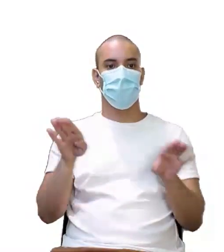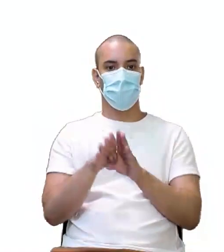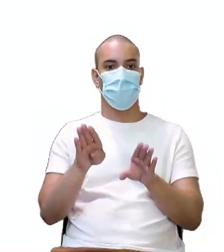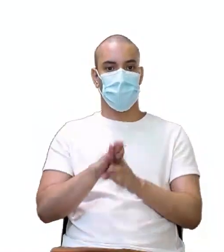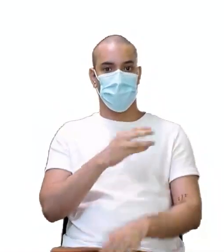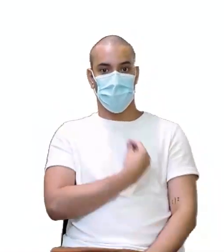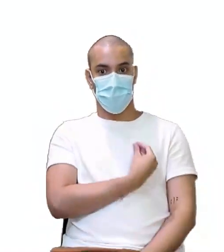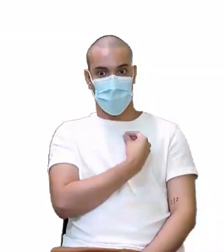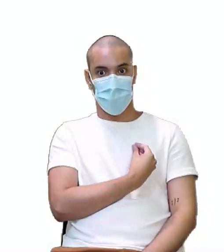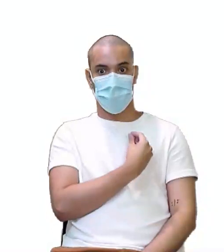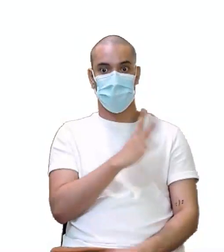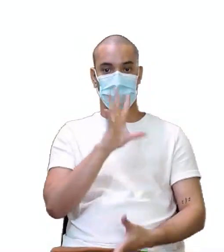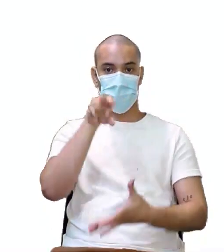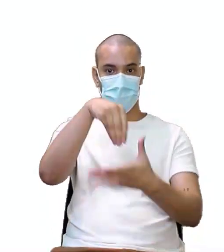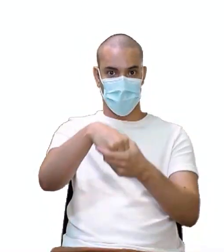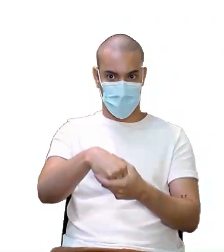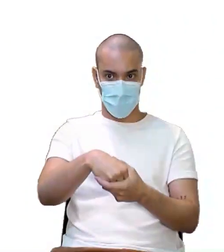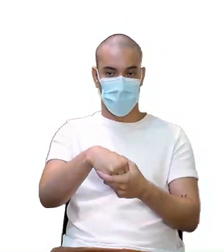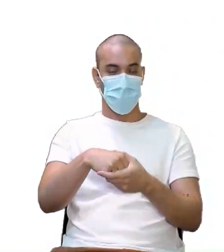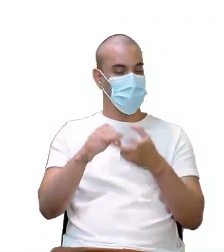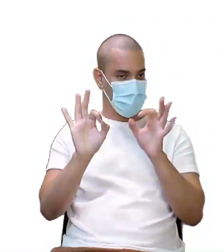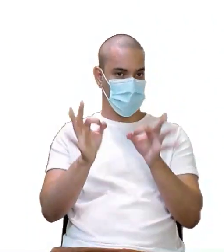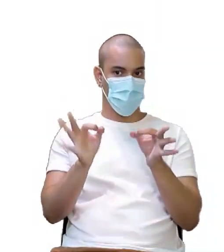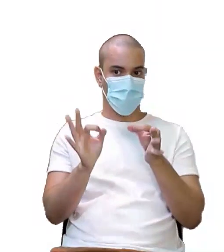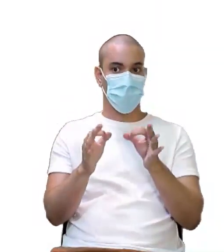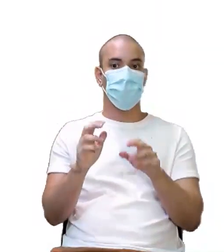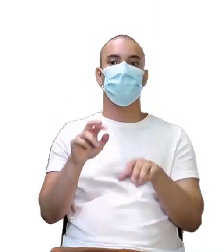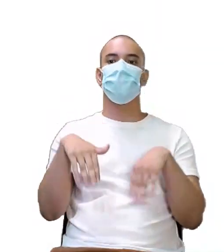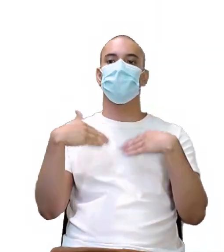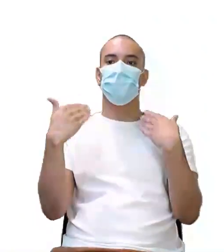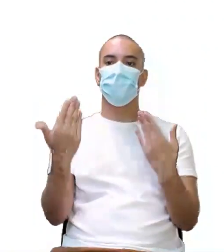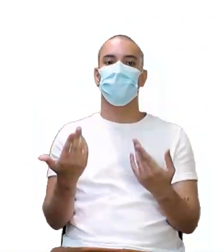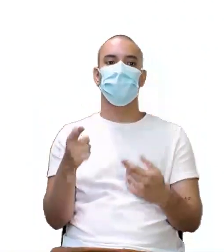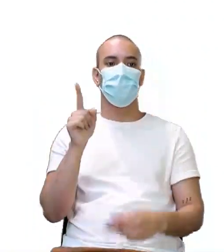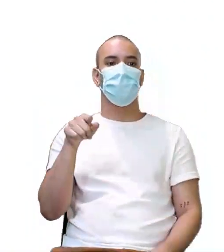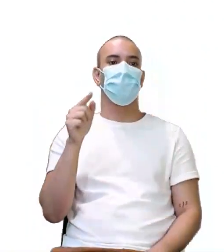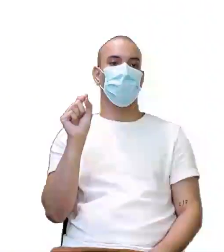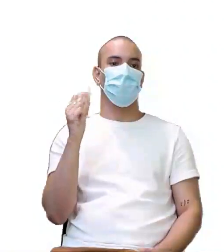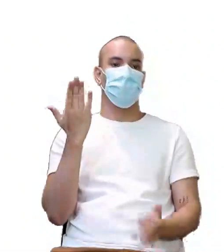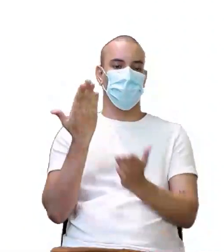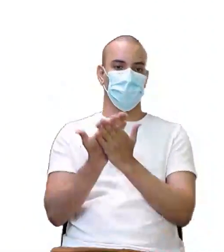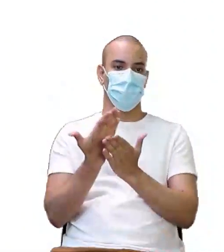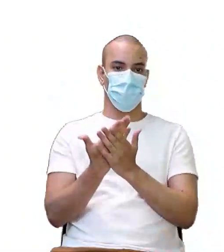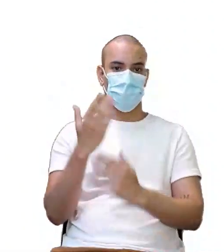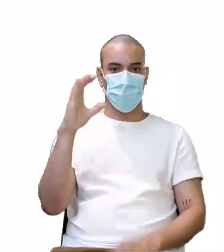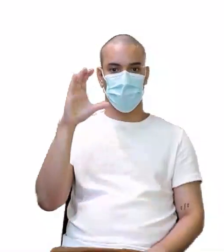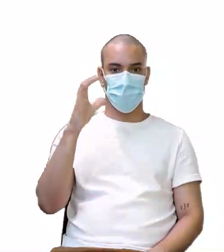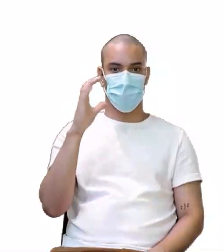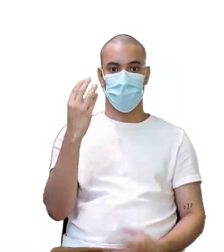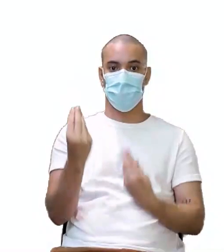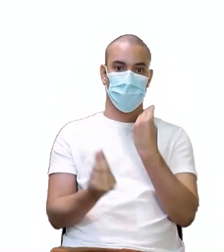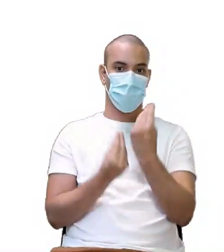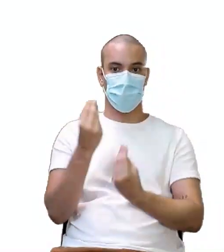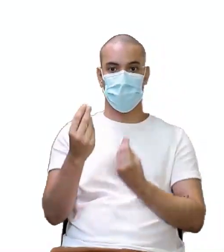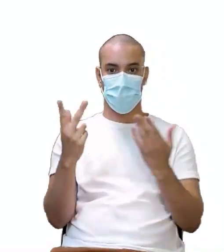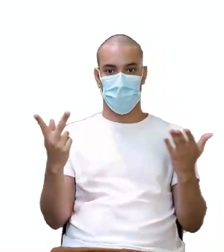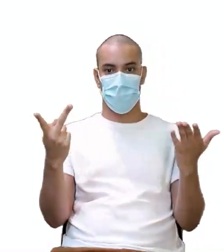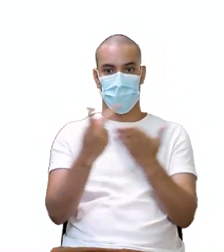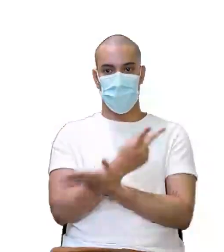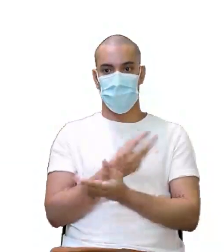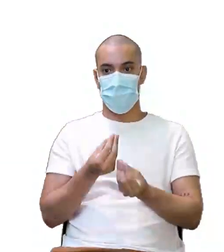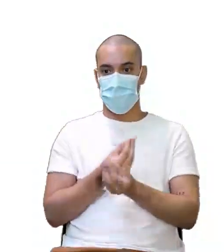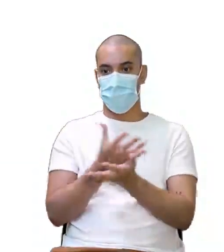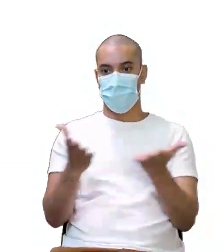ambiente e os seres vivos que nele vivem. Beleza. Portanto, é o estudo científico de como ocorre